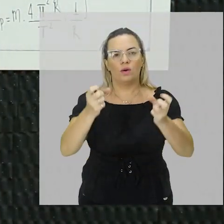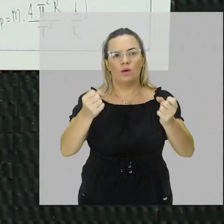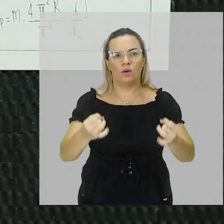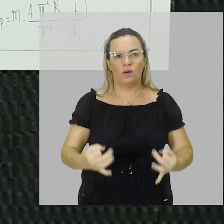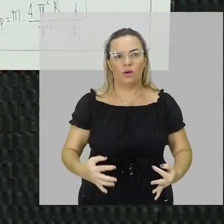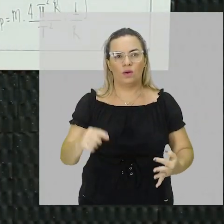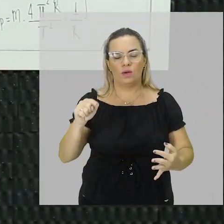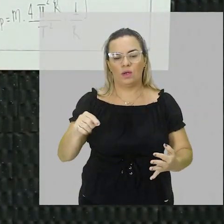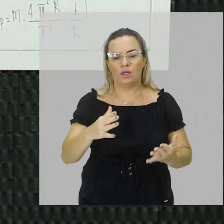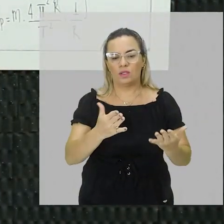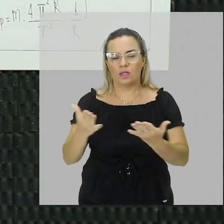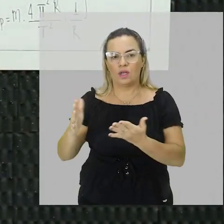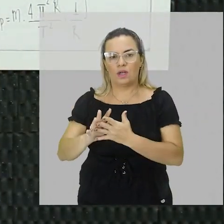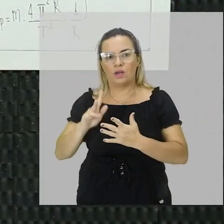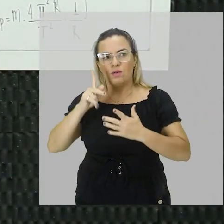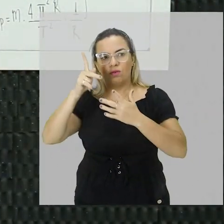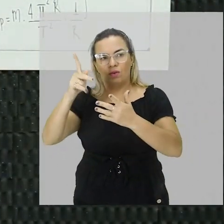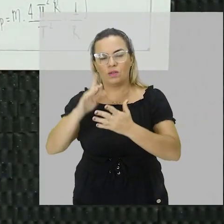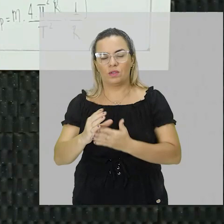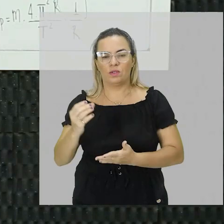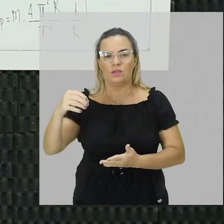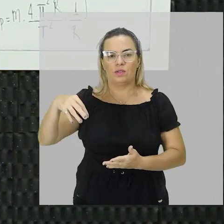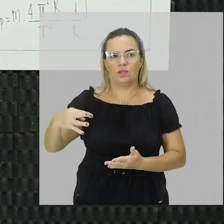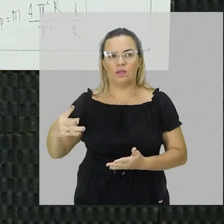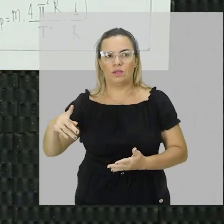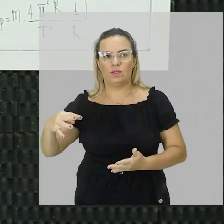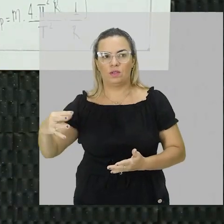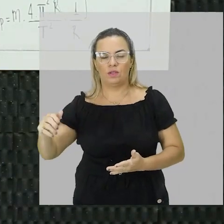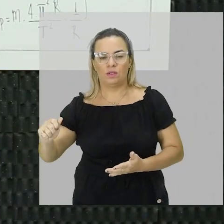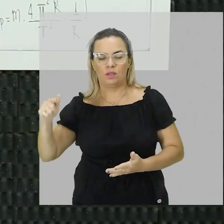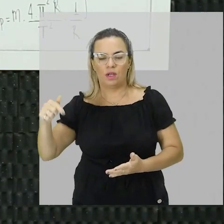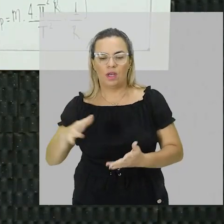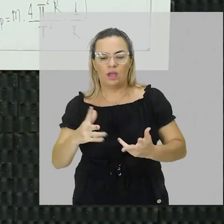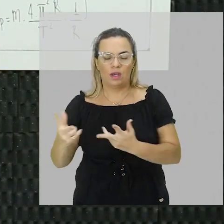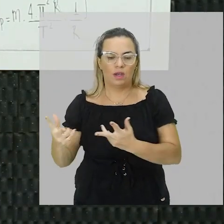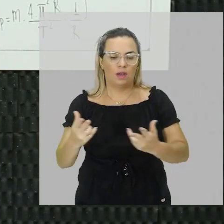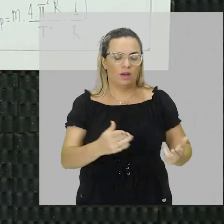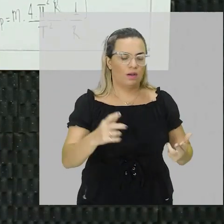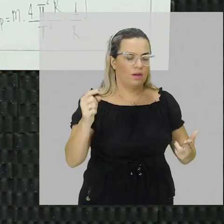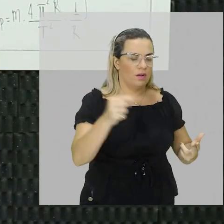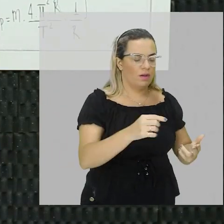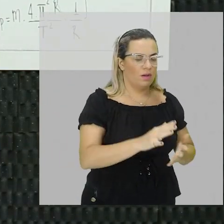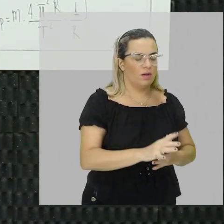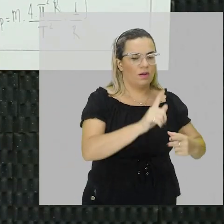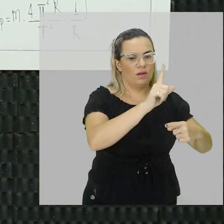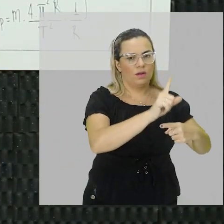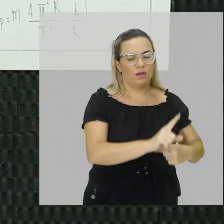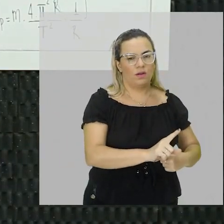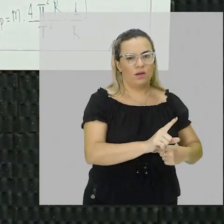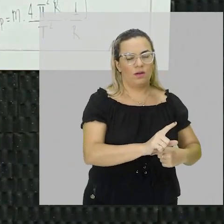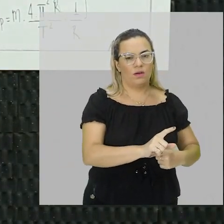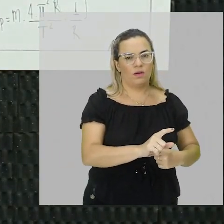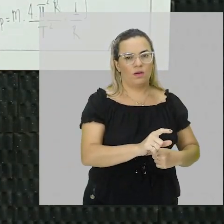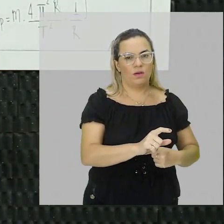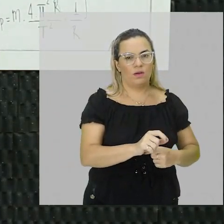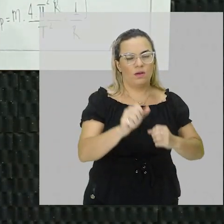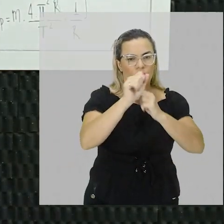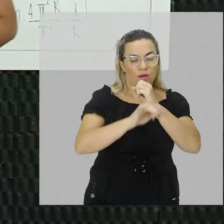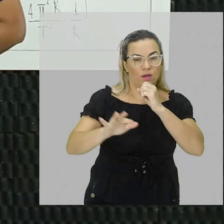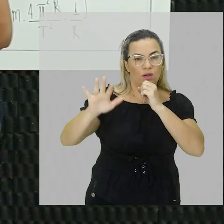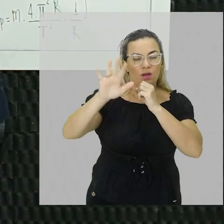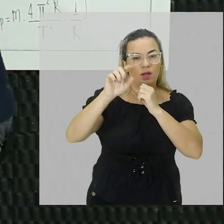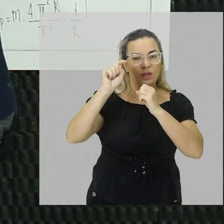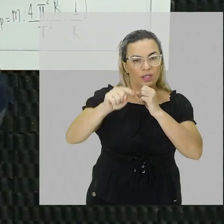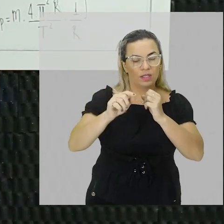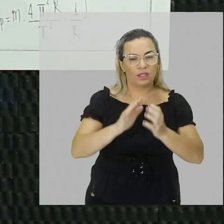em magnitude à força gravitacional, né? A força lá da gravitação universal que foi definida por Newton.